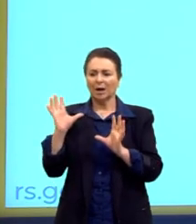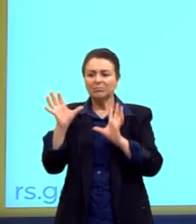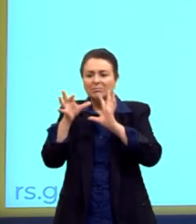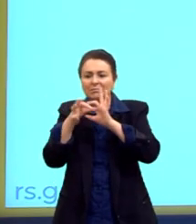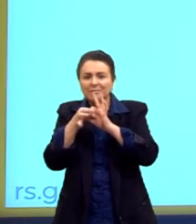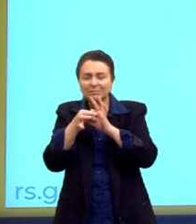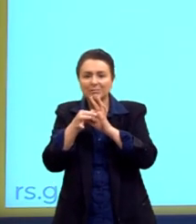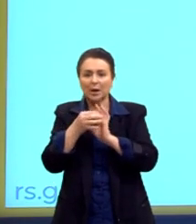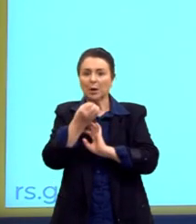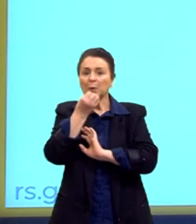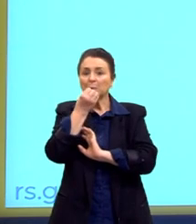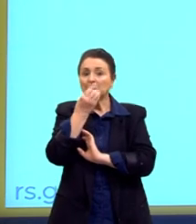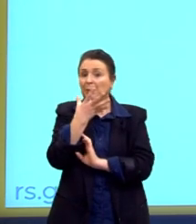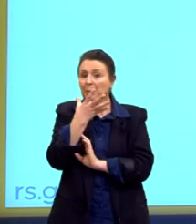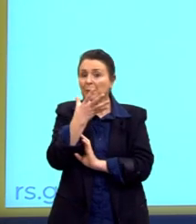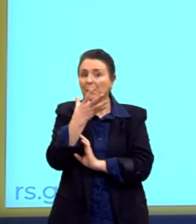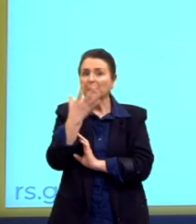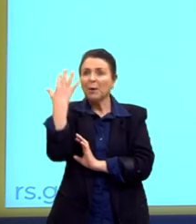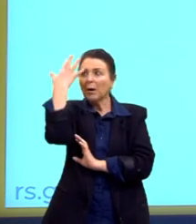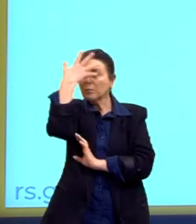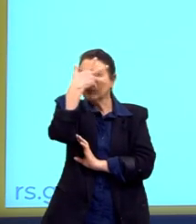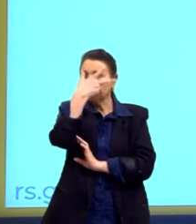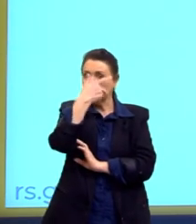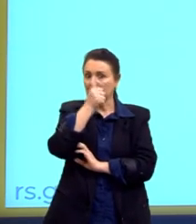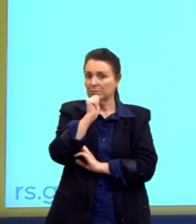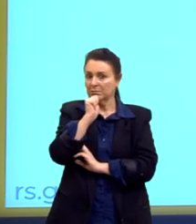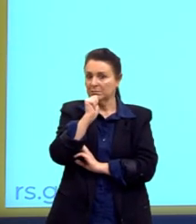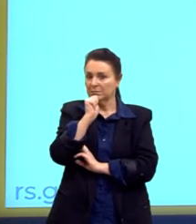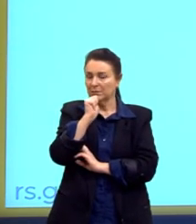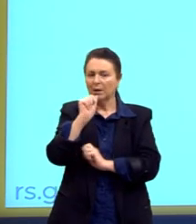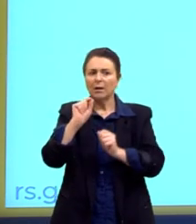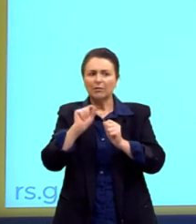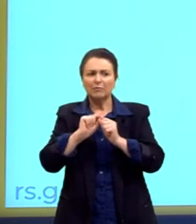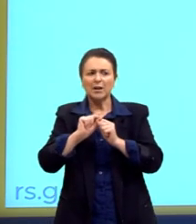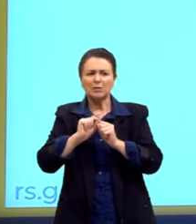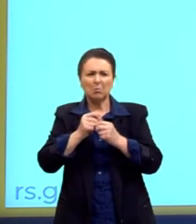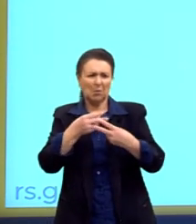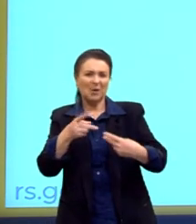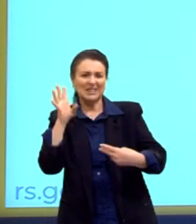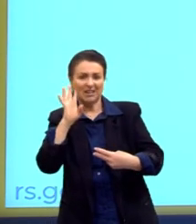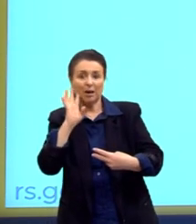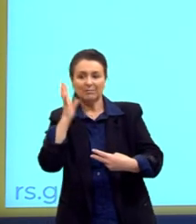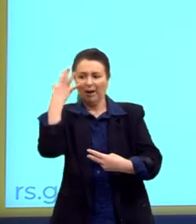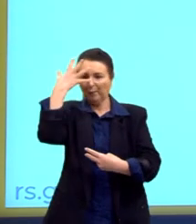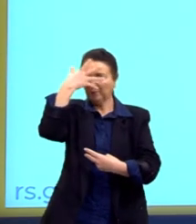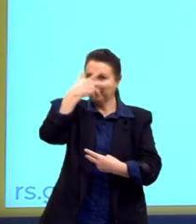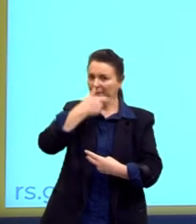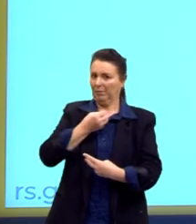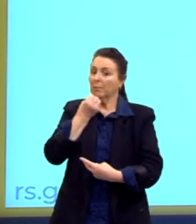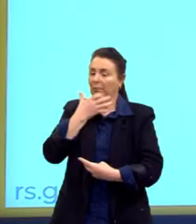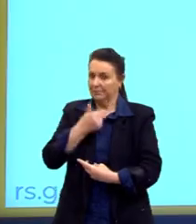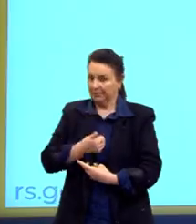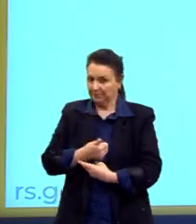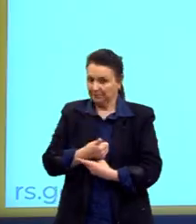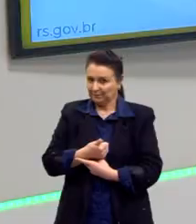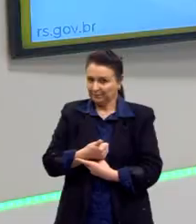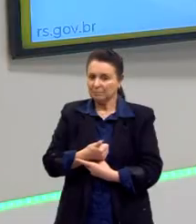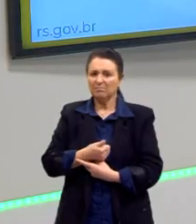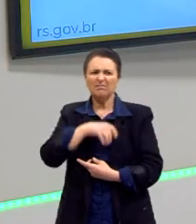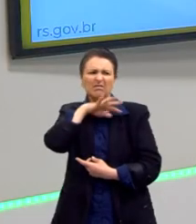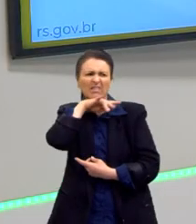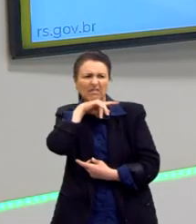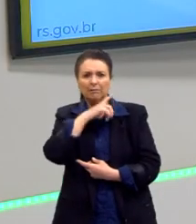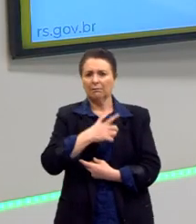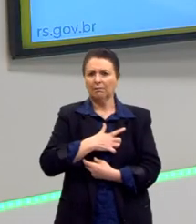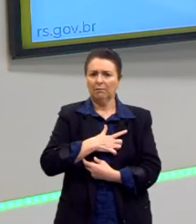do bom ao Belo né ah o cara fez uma coisa bacana é bonito é bom fez uma coisa ruim